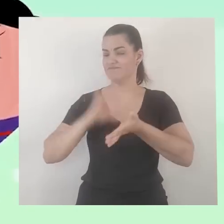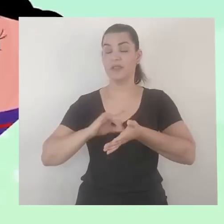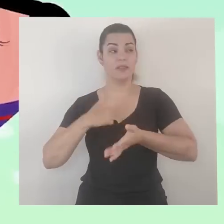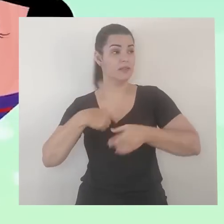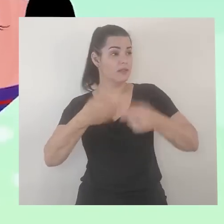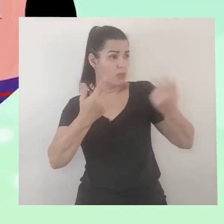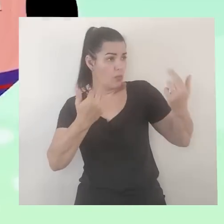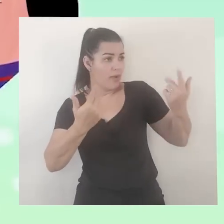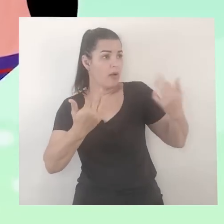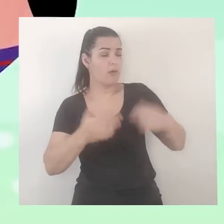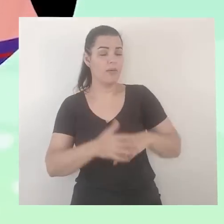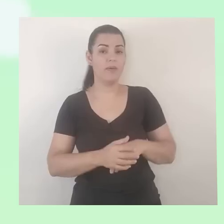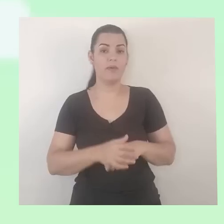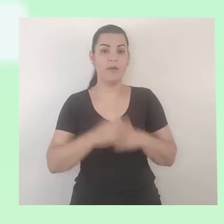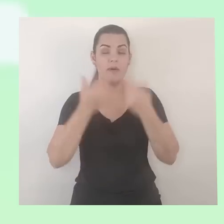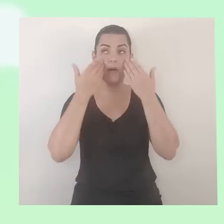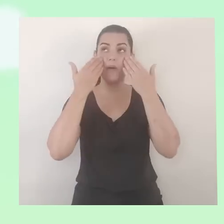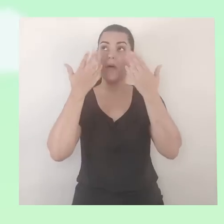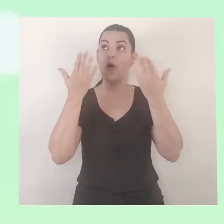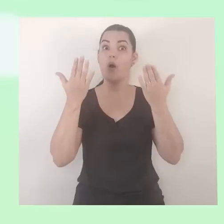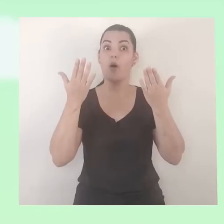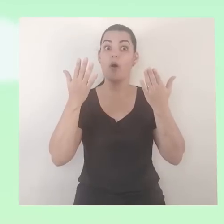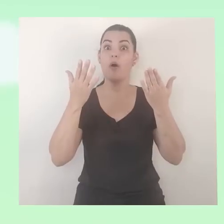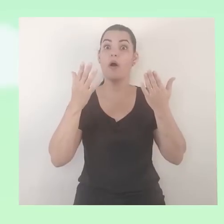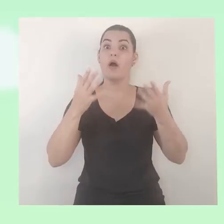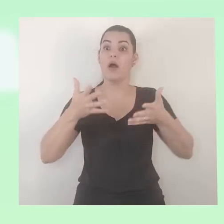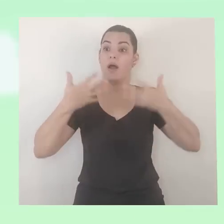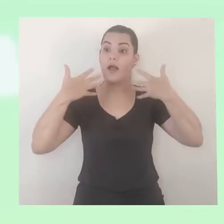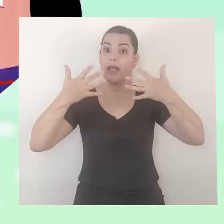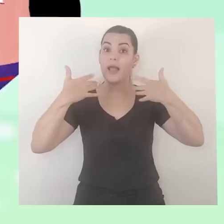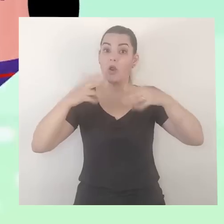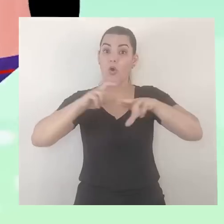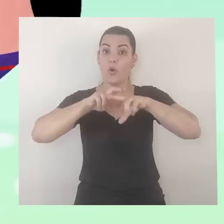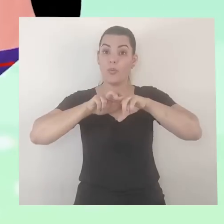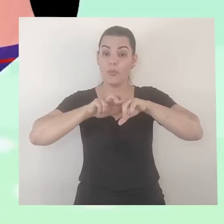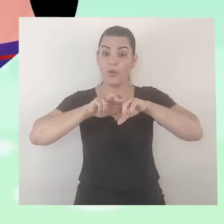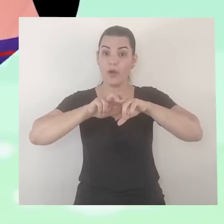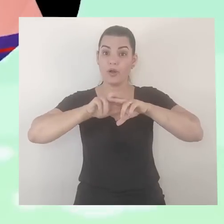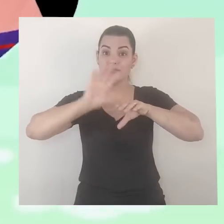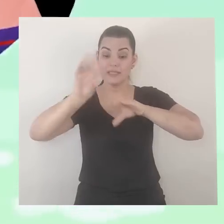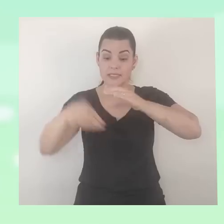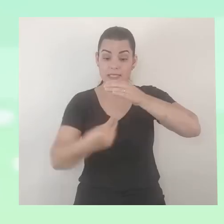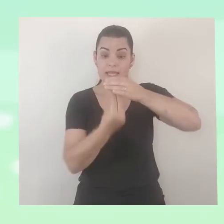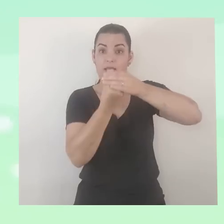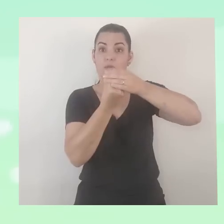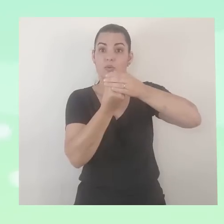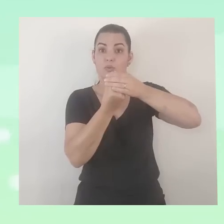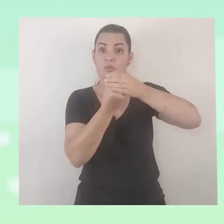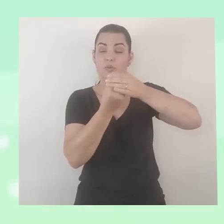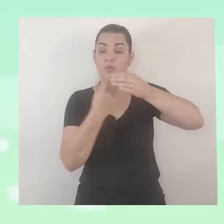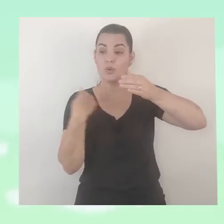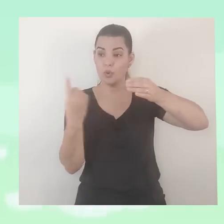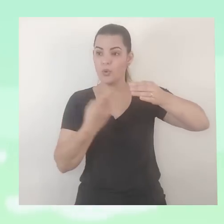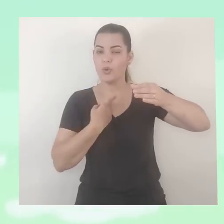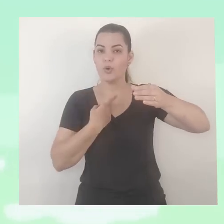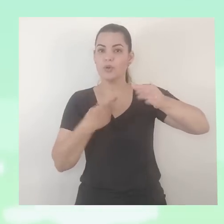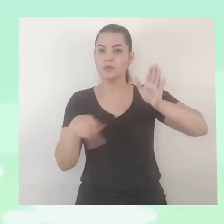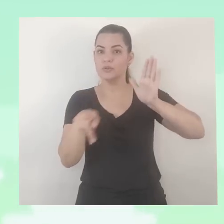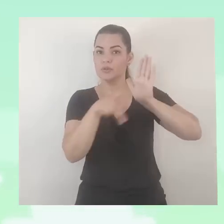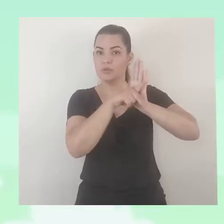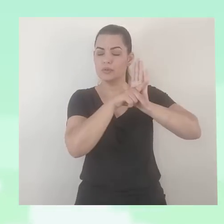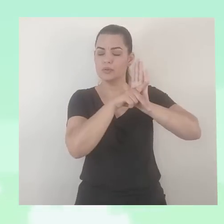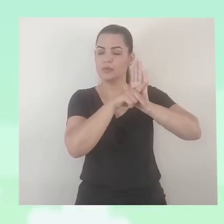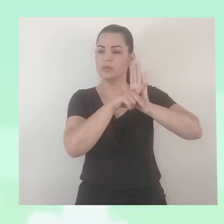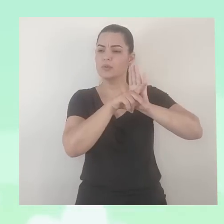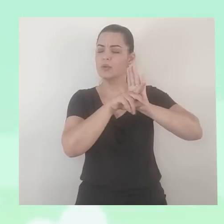também! Olha! O calor está vindo de dentro da gente! Quem fez essa fogueira no